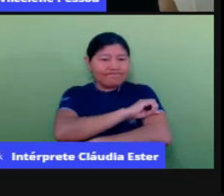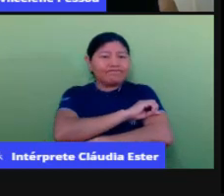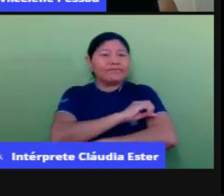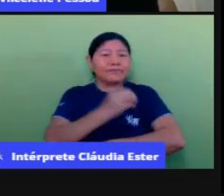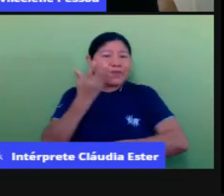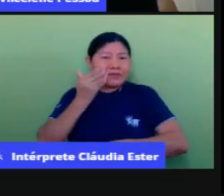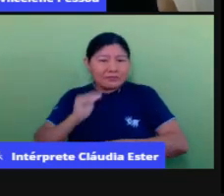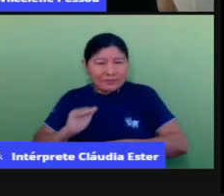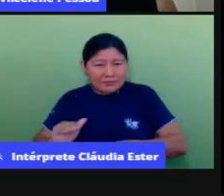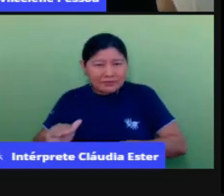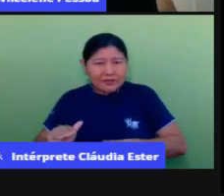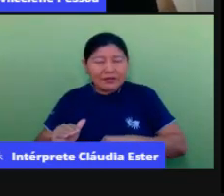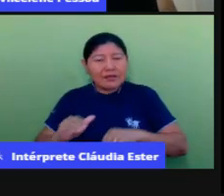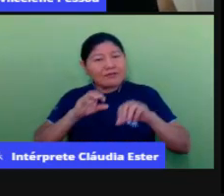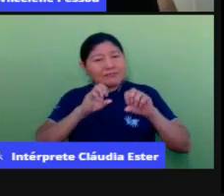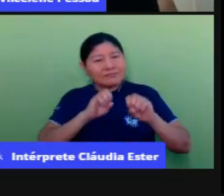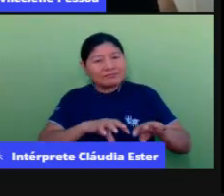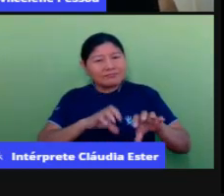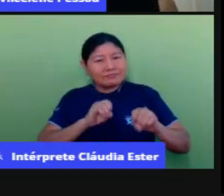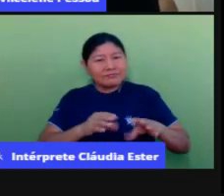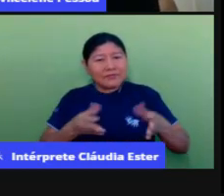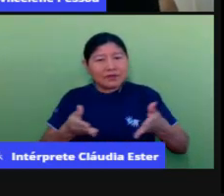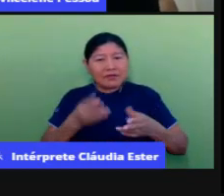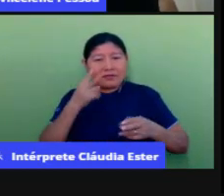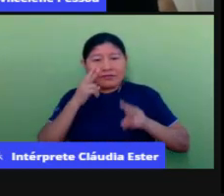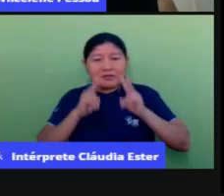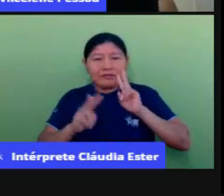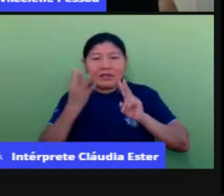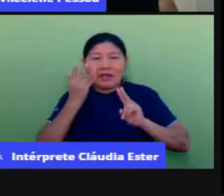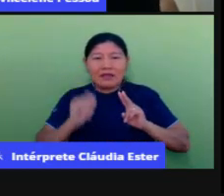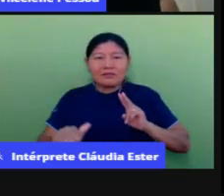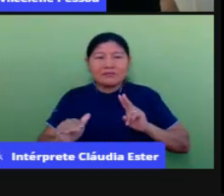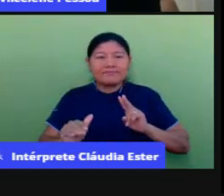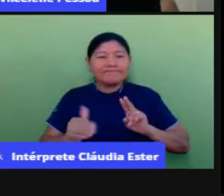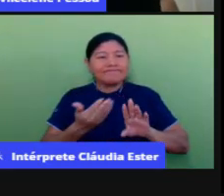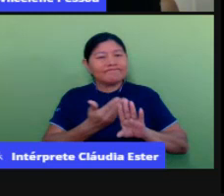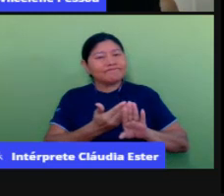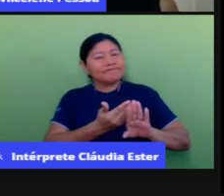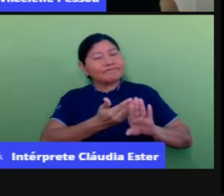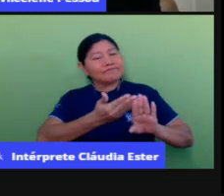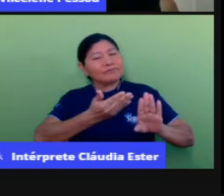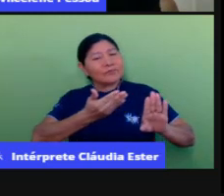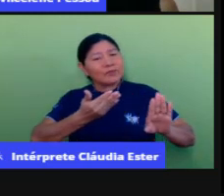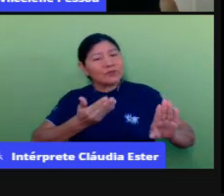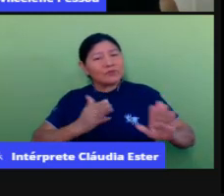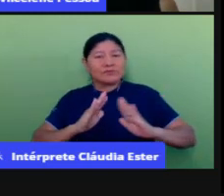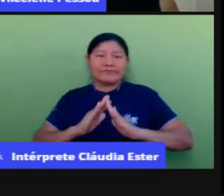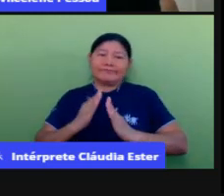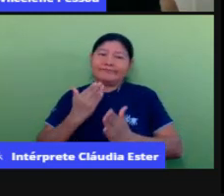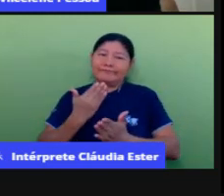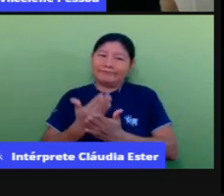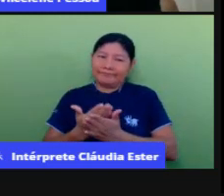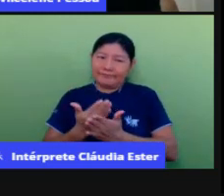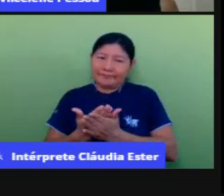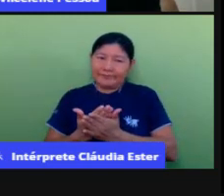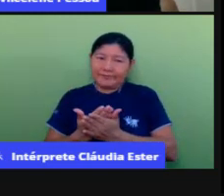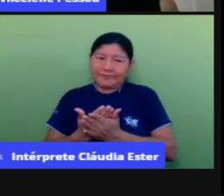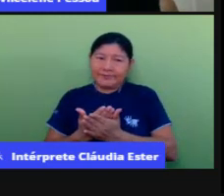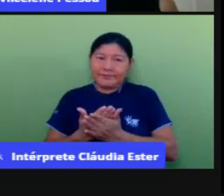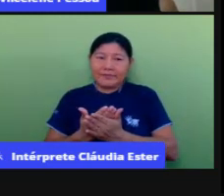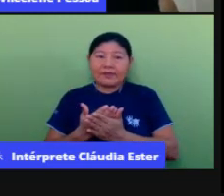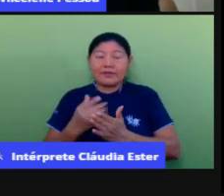nós temos as nossas crianças fora da instituição. E como proceder, então? E daí nós temos, então, um arcabouço legal que vai